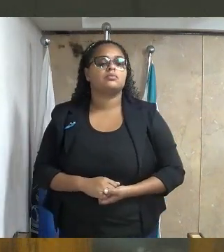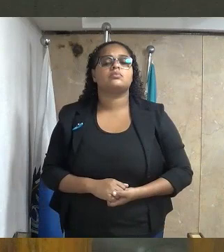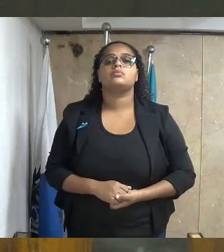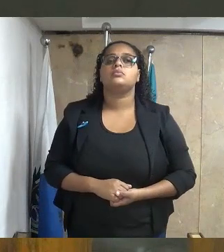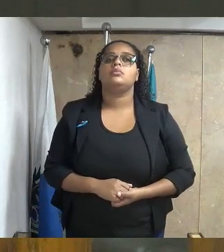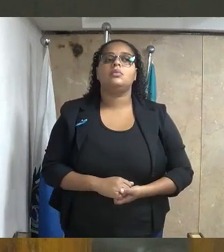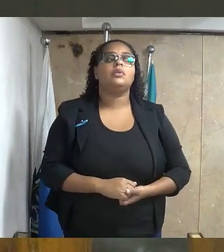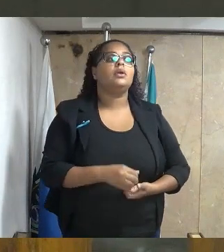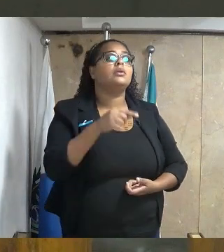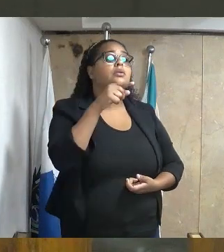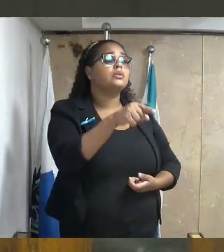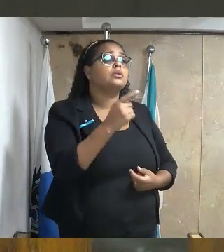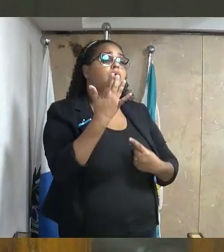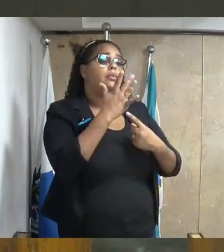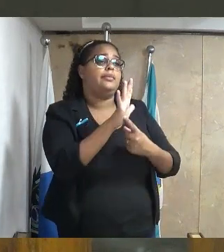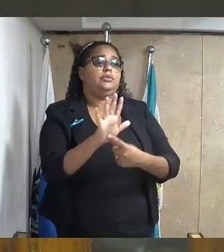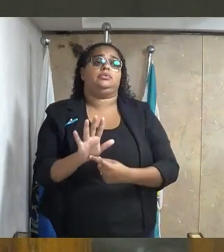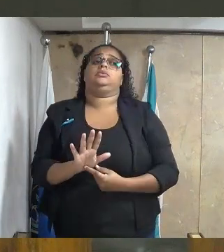que nos remete